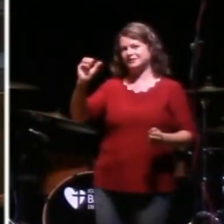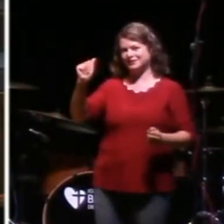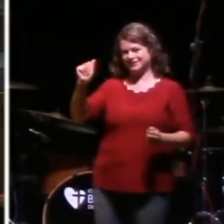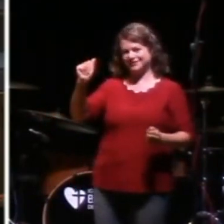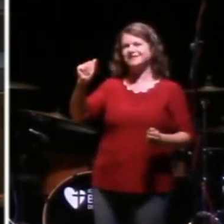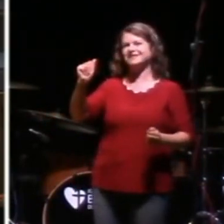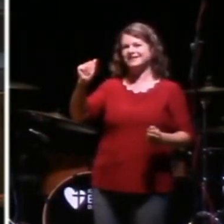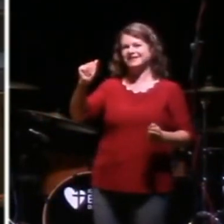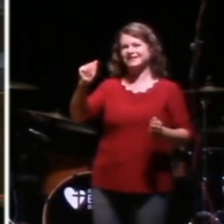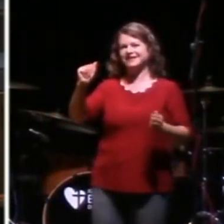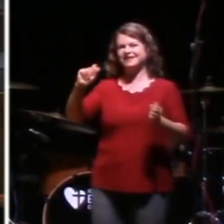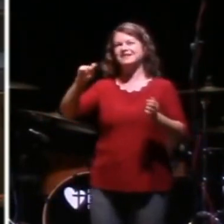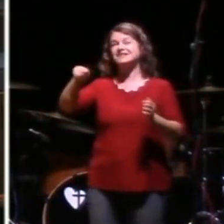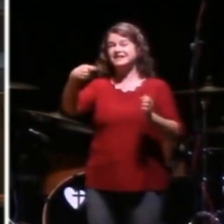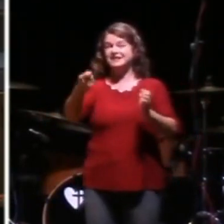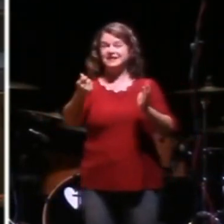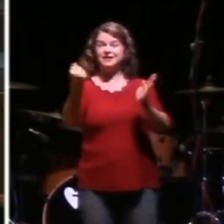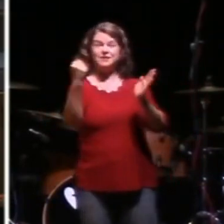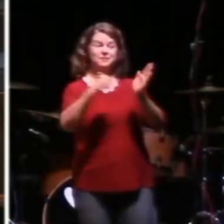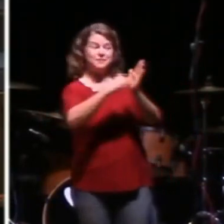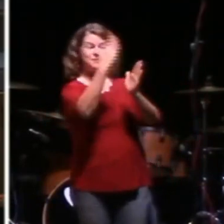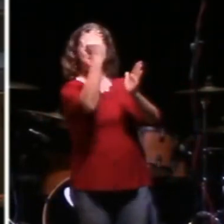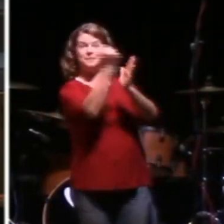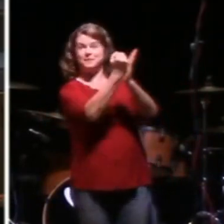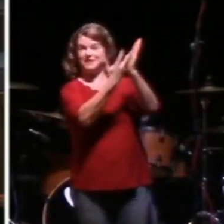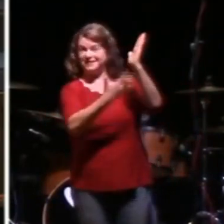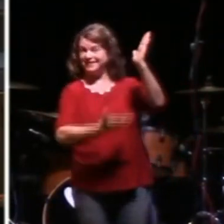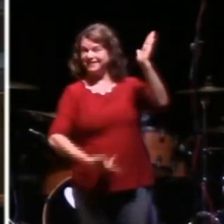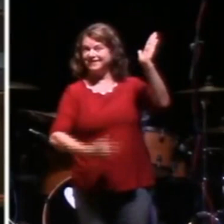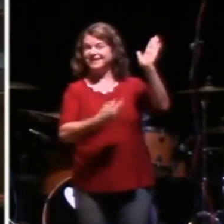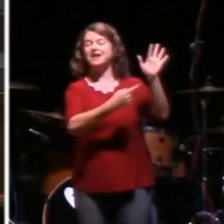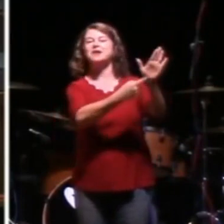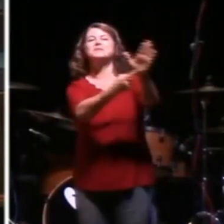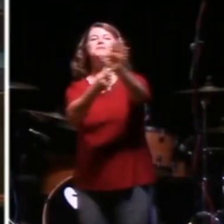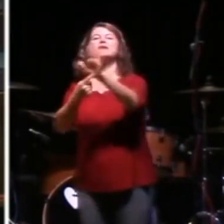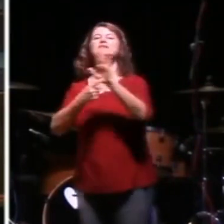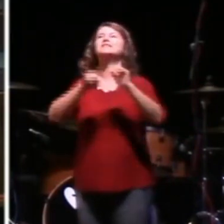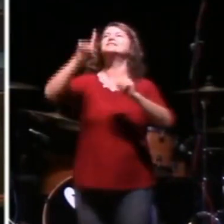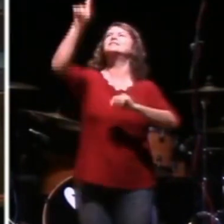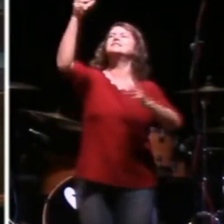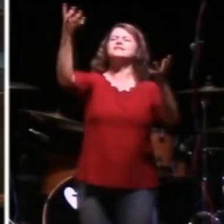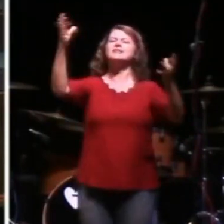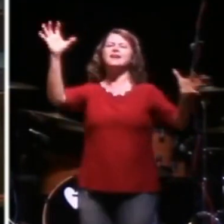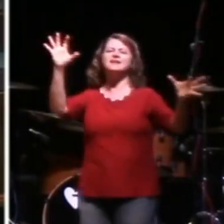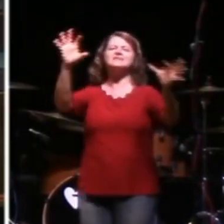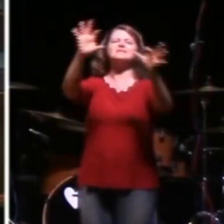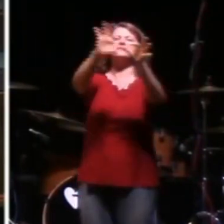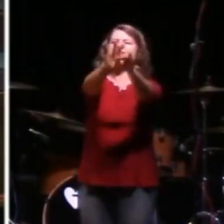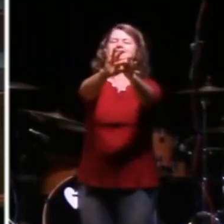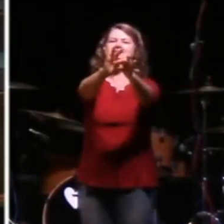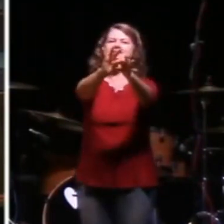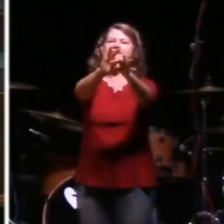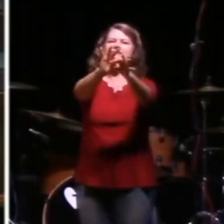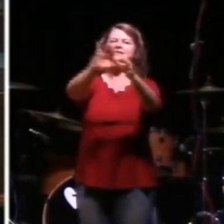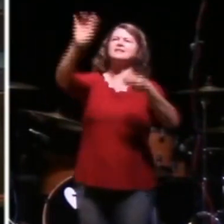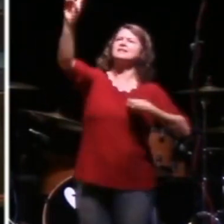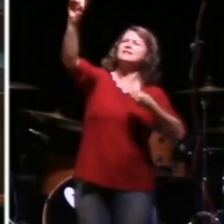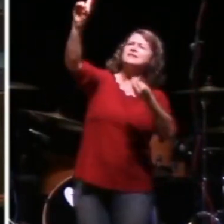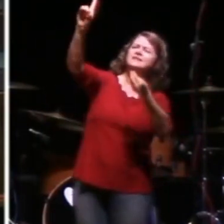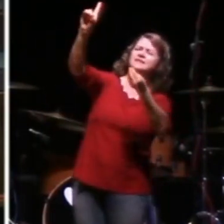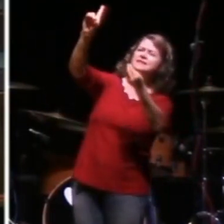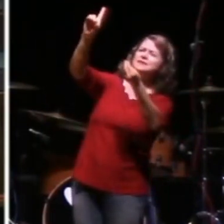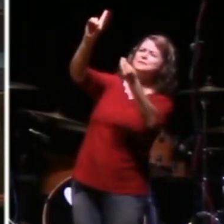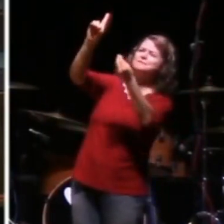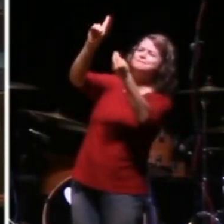juízo assim como houve pragas tá anunciando que deus ele quer a gente perto dele que enquanto a gente se